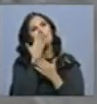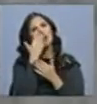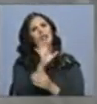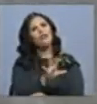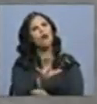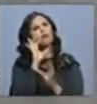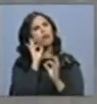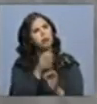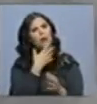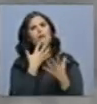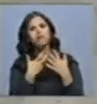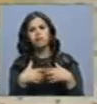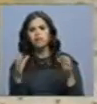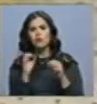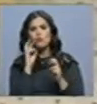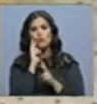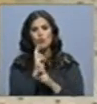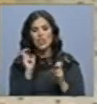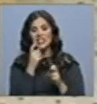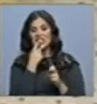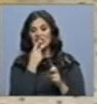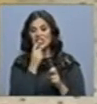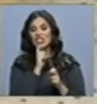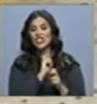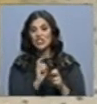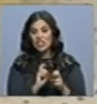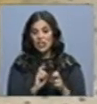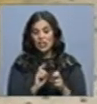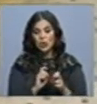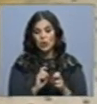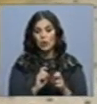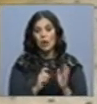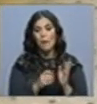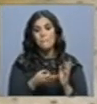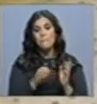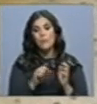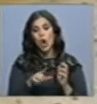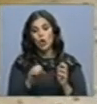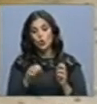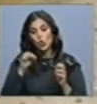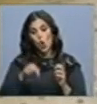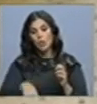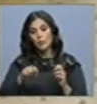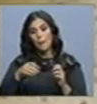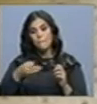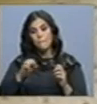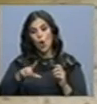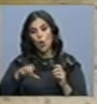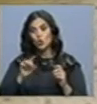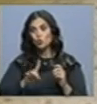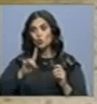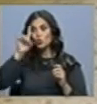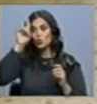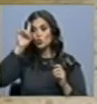inequívoca, detectar gelo naquelas crateras, no Polo Norte e no Polo Sul da Lua. Aqui